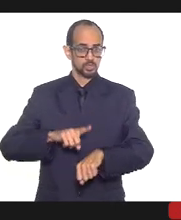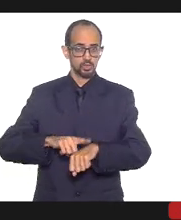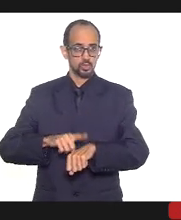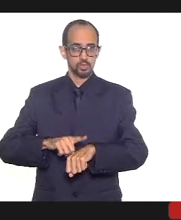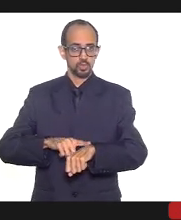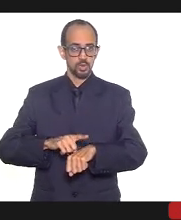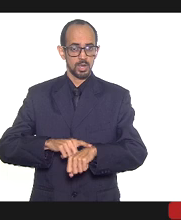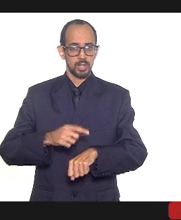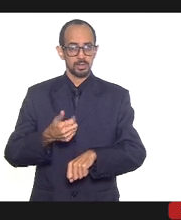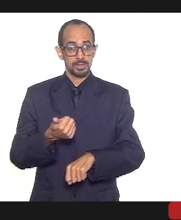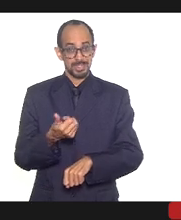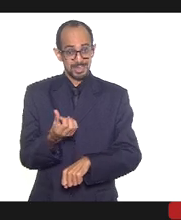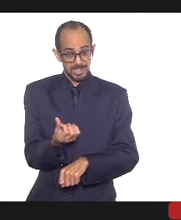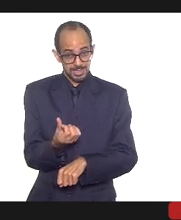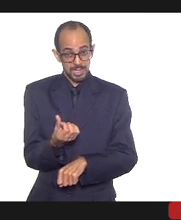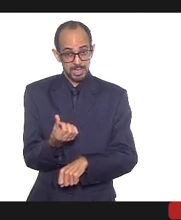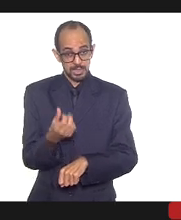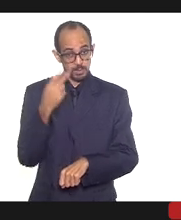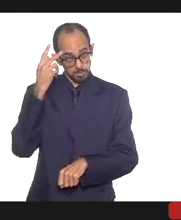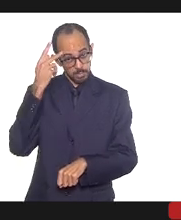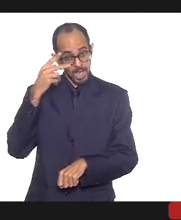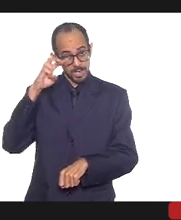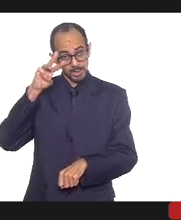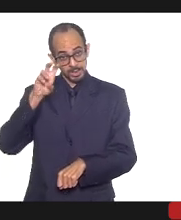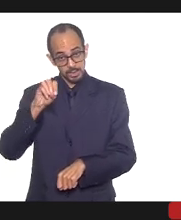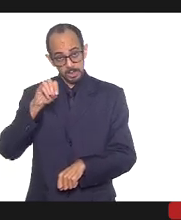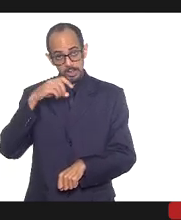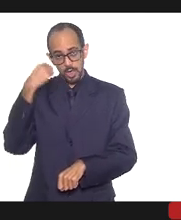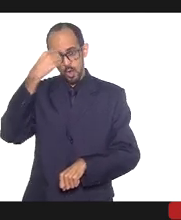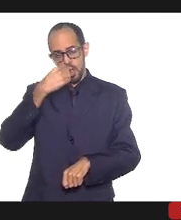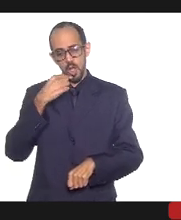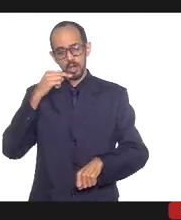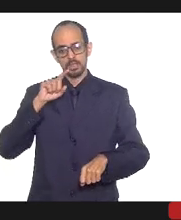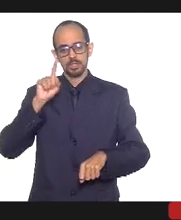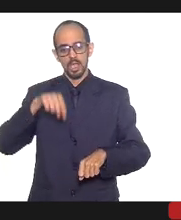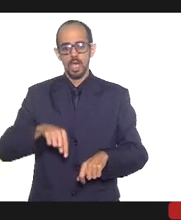de 16 para 30 horas é uma